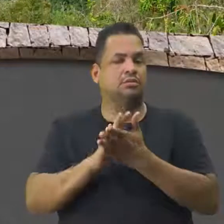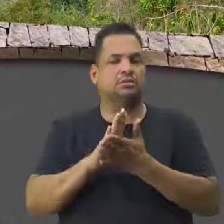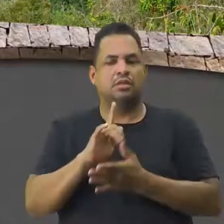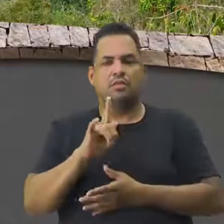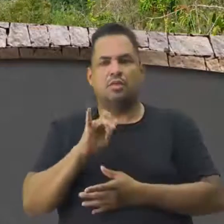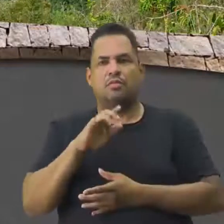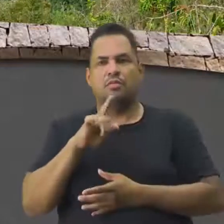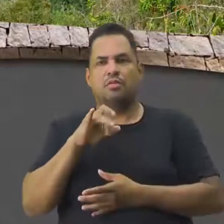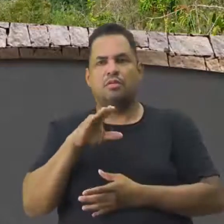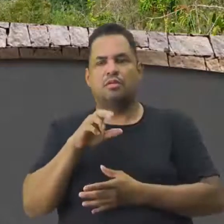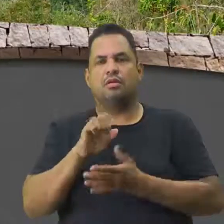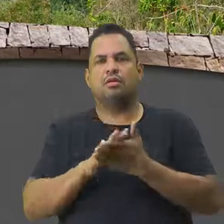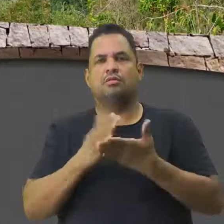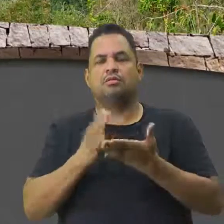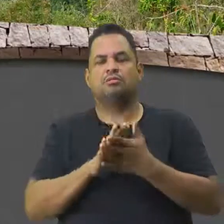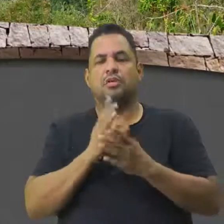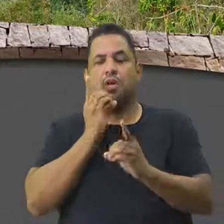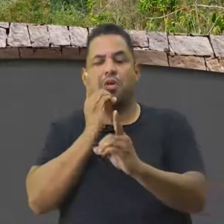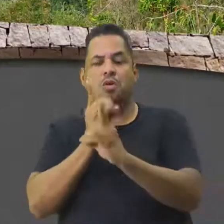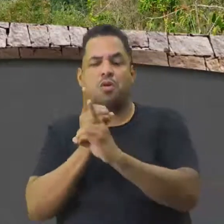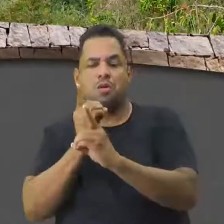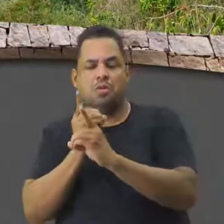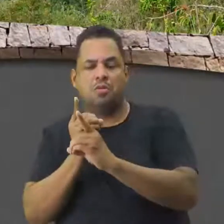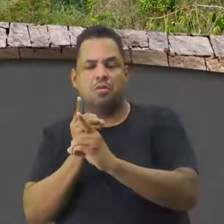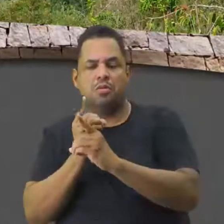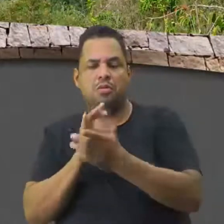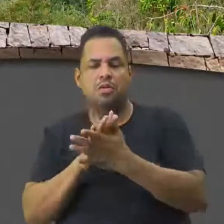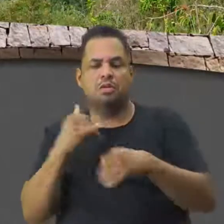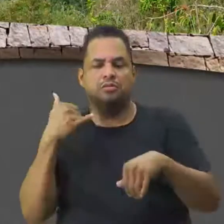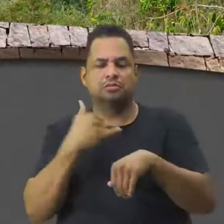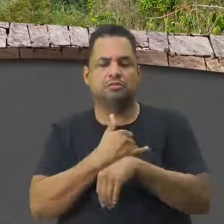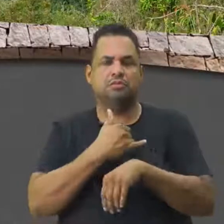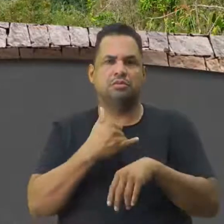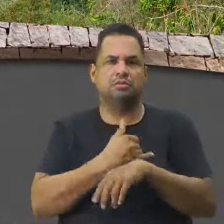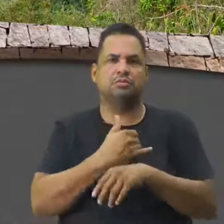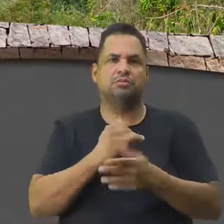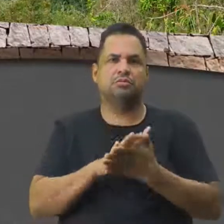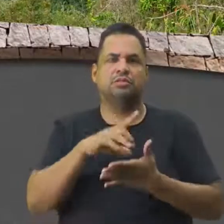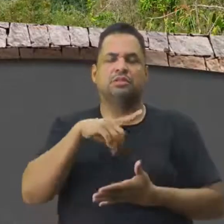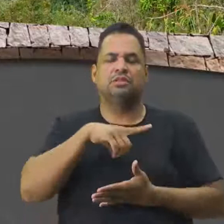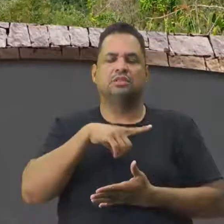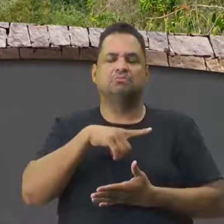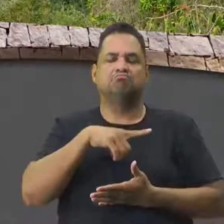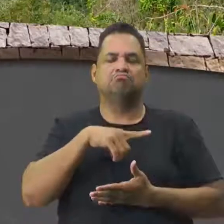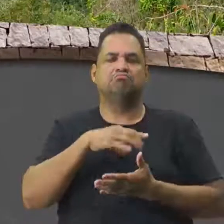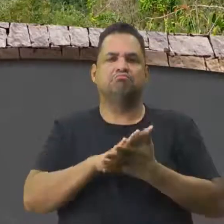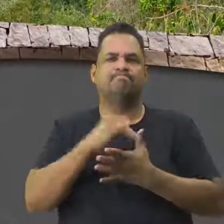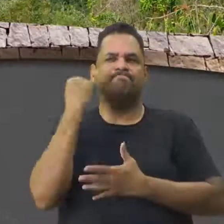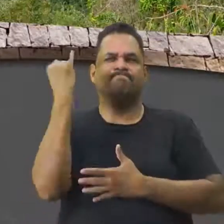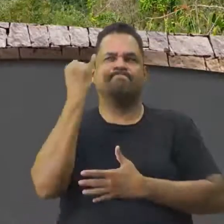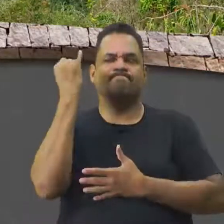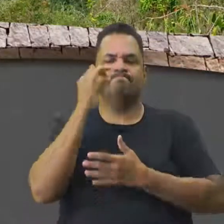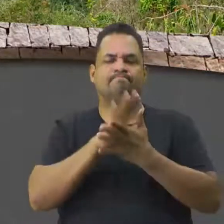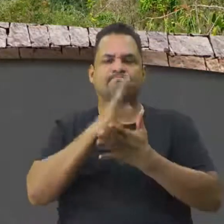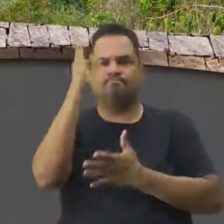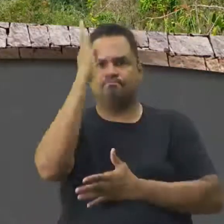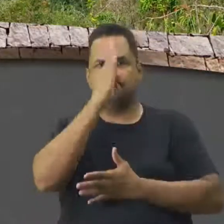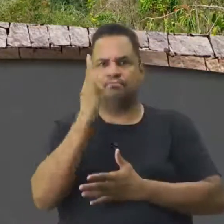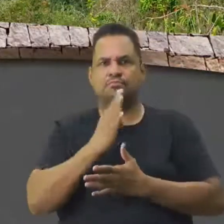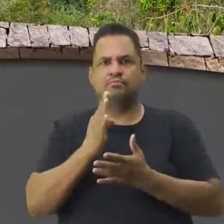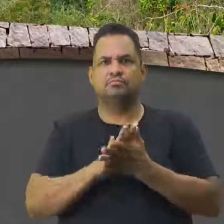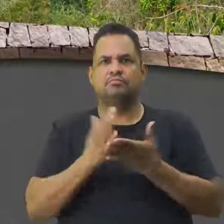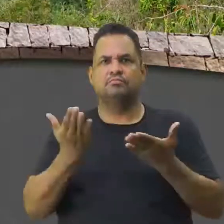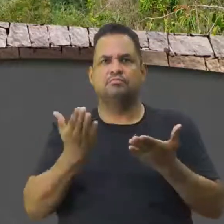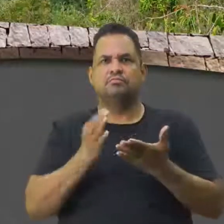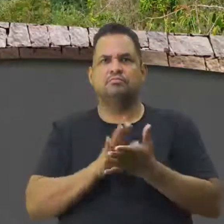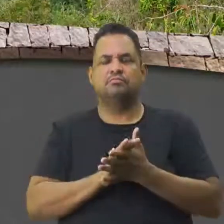descobriram este minério e que passou a ter uma grande importância para o Brasil, porque o minério da casterita ele entra na